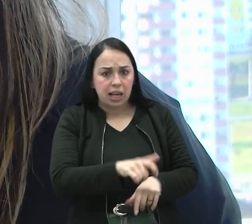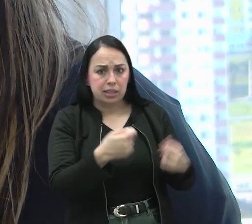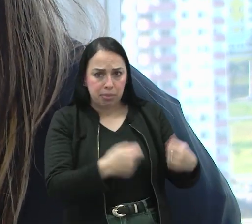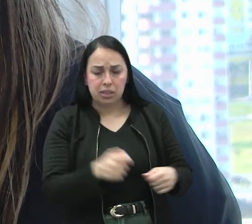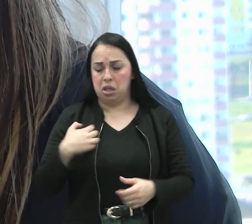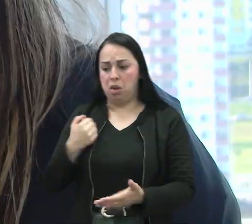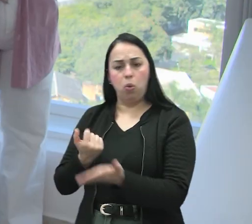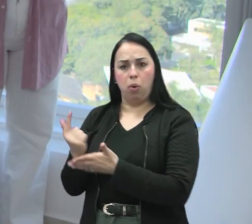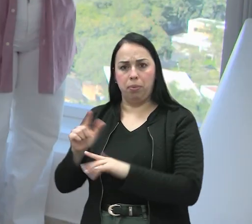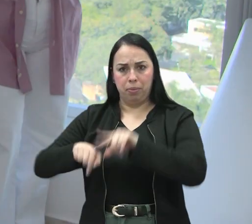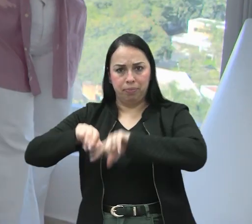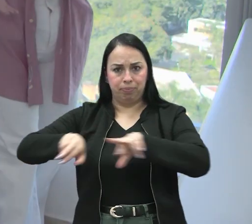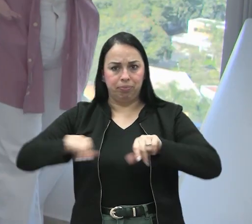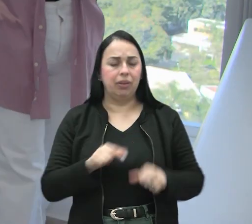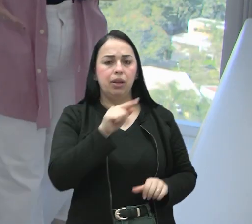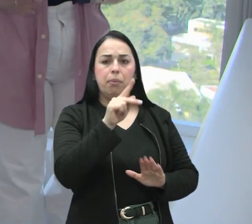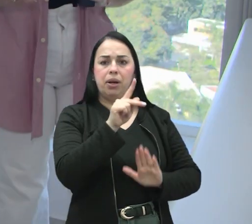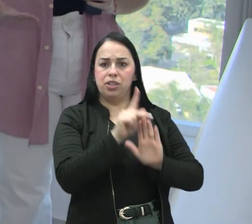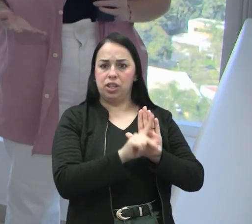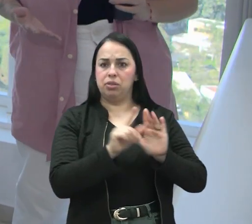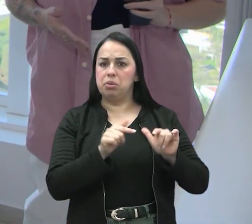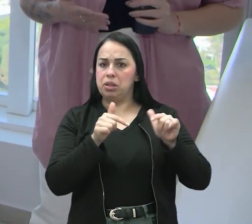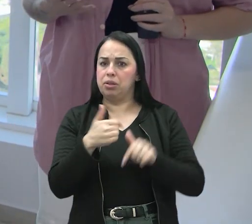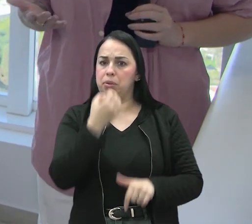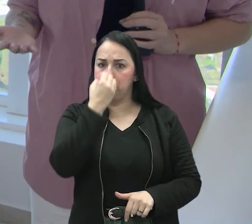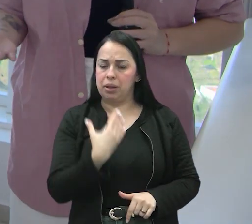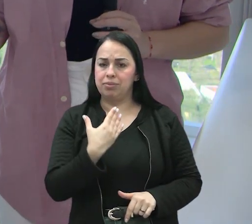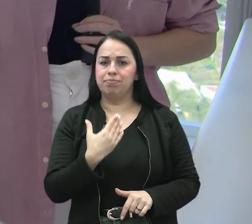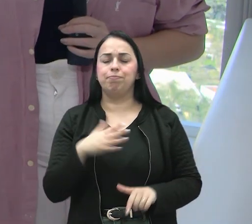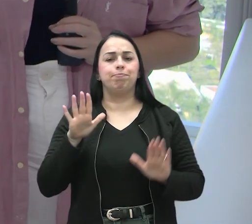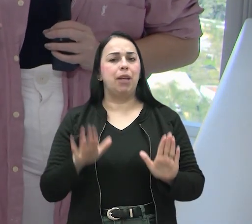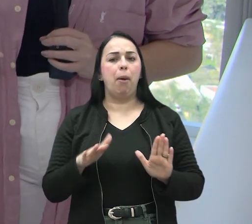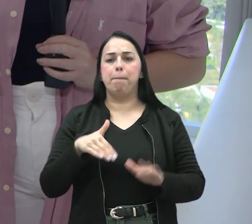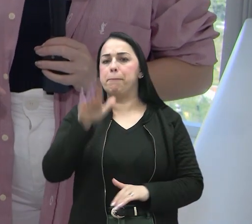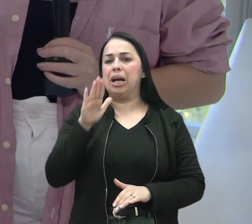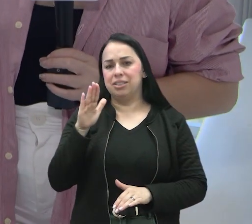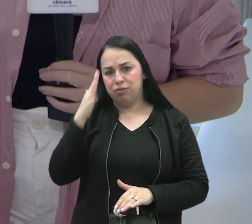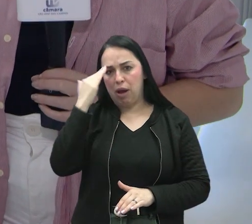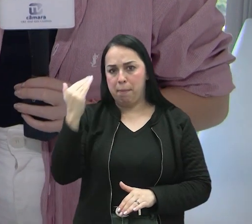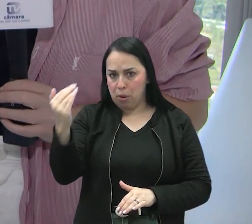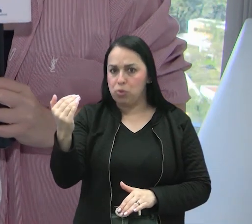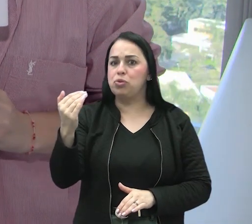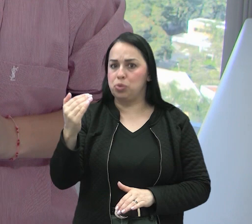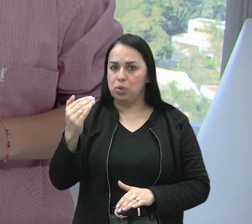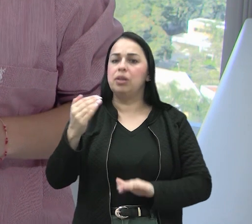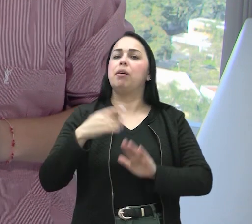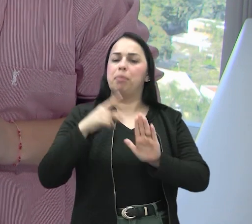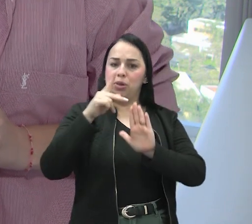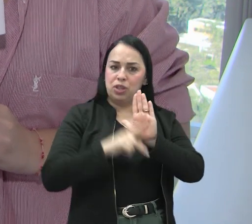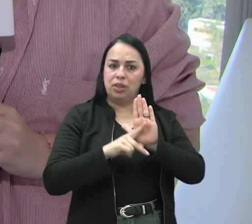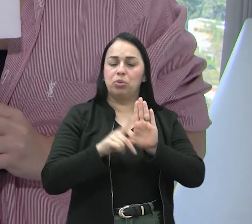que a criança precisa. O projeto social Turma do Bem é um dos maiores programas de voluntariado especializado do mundo,